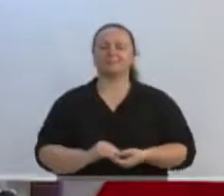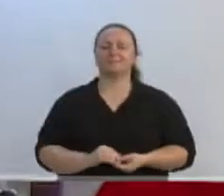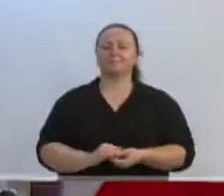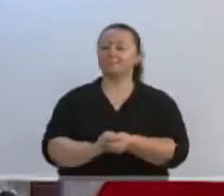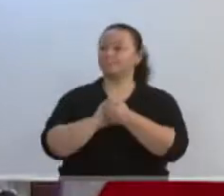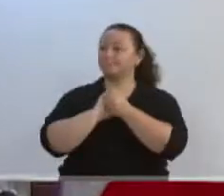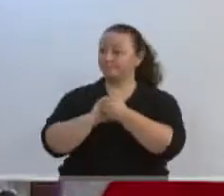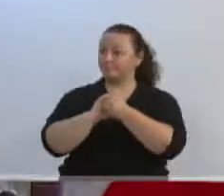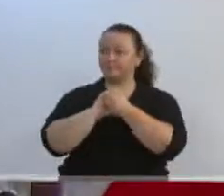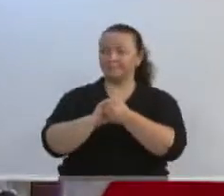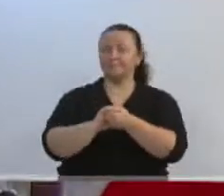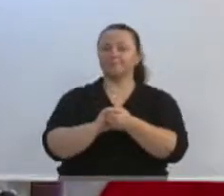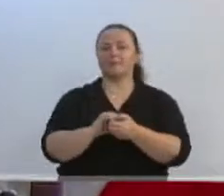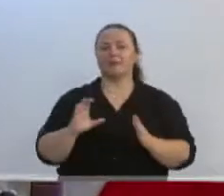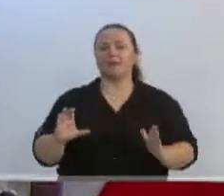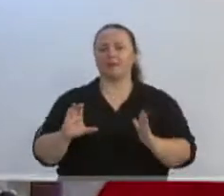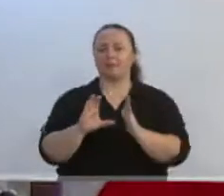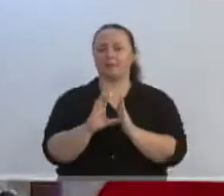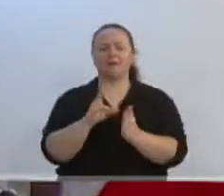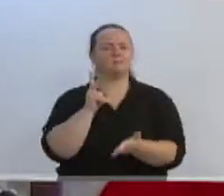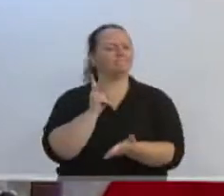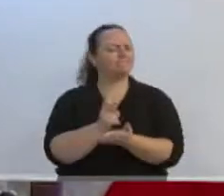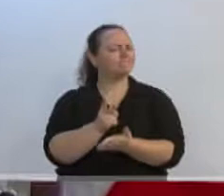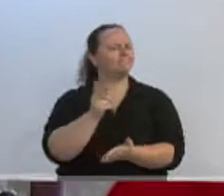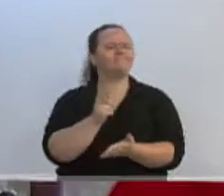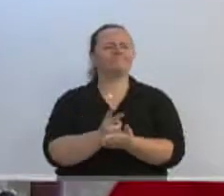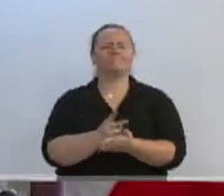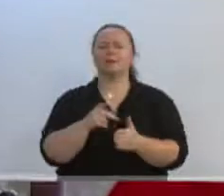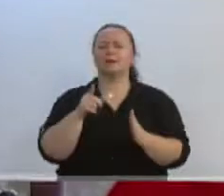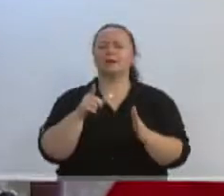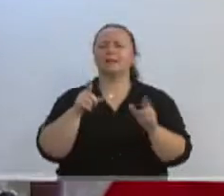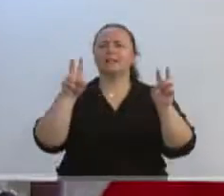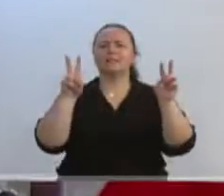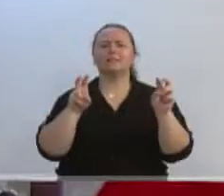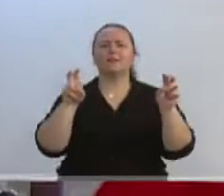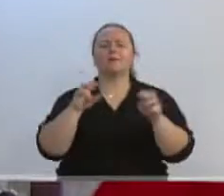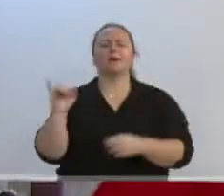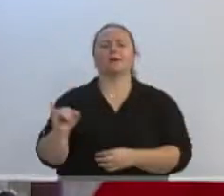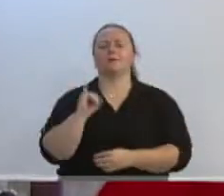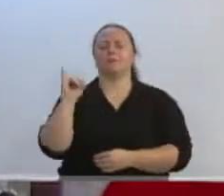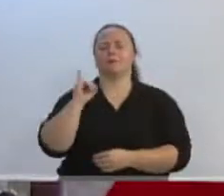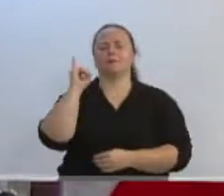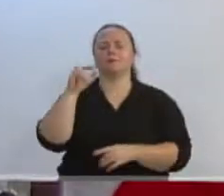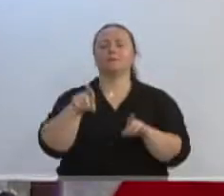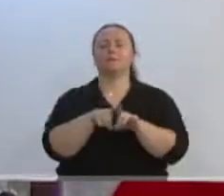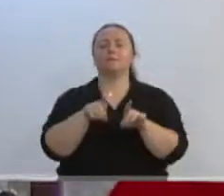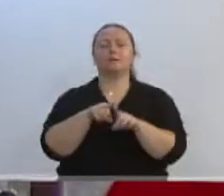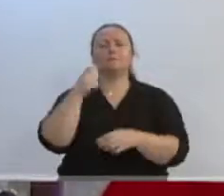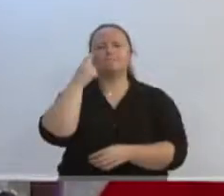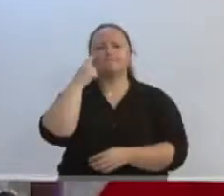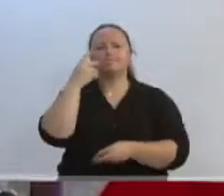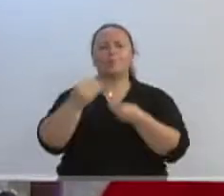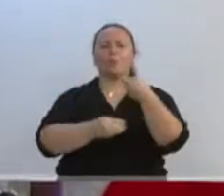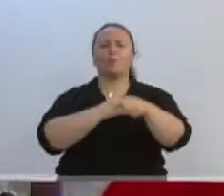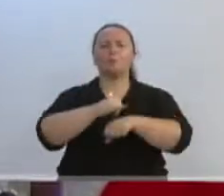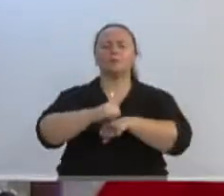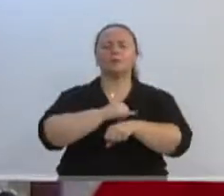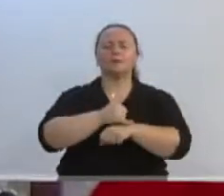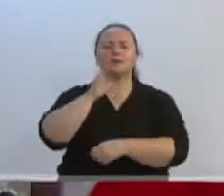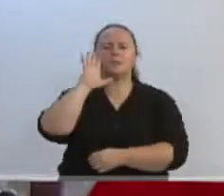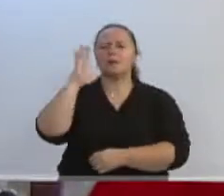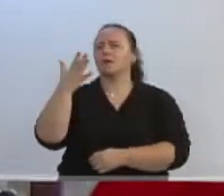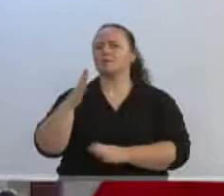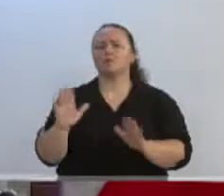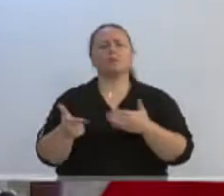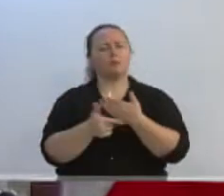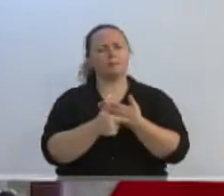Parabéns, vereador Alexandre Caminha, por sempre trazer aqui uma questão, e mais do que trazer, procurar caminhos de solucionar. Eu acho que esse é o nosso papel aqui. Acho que